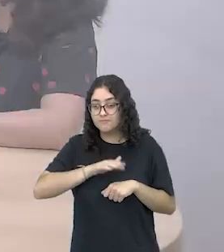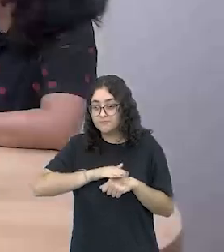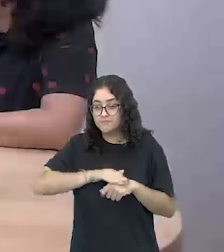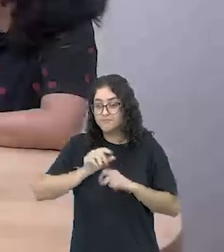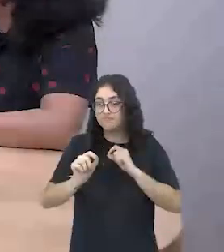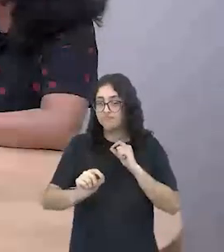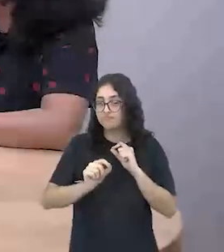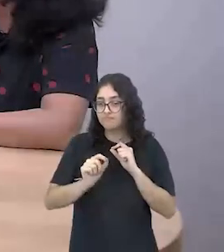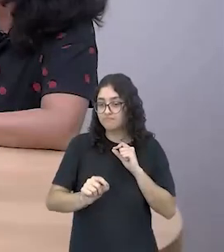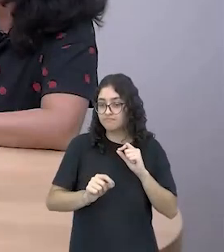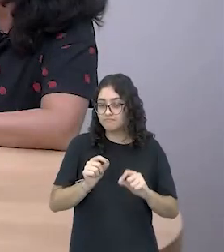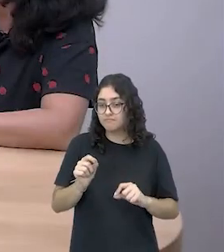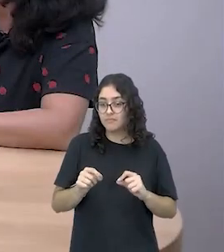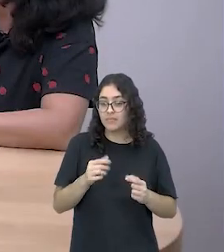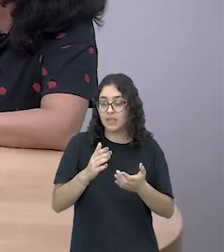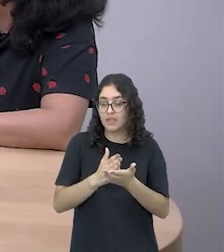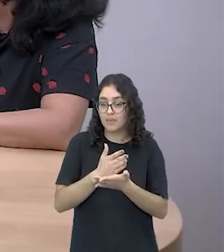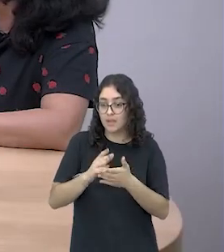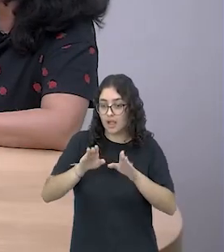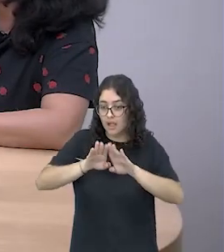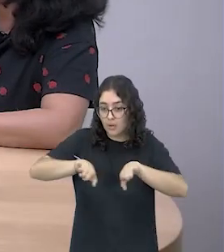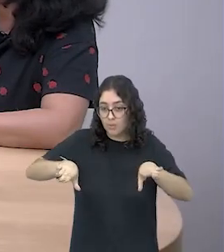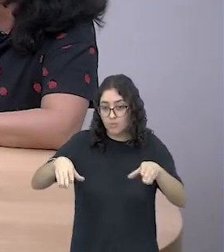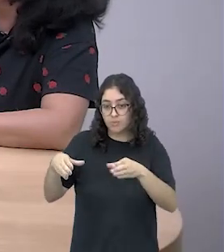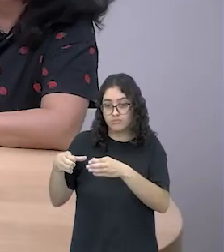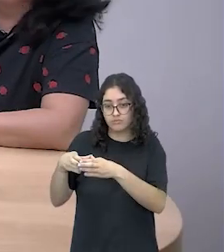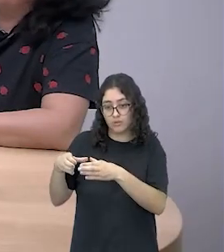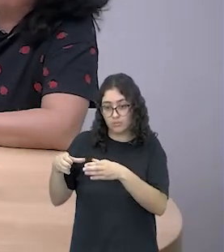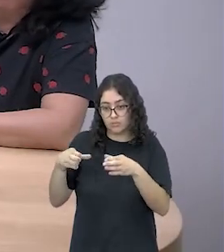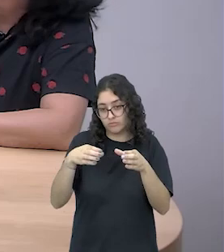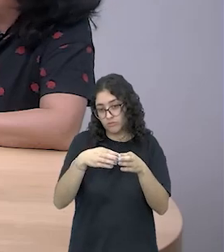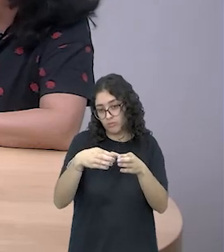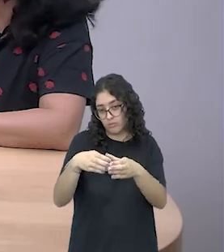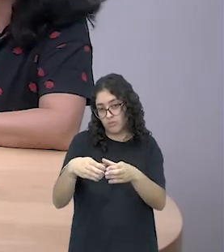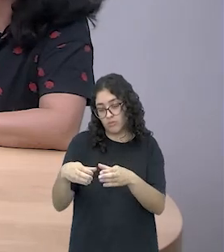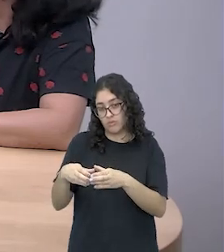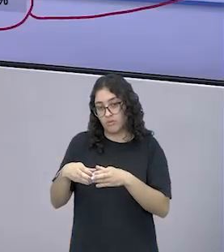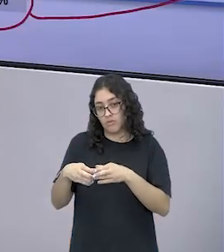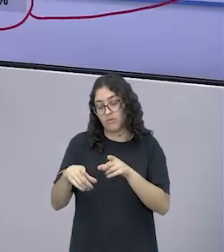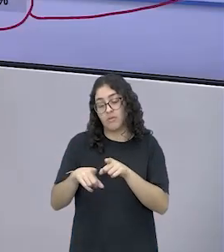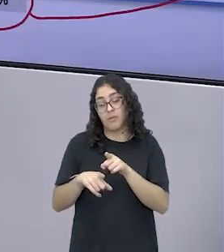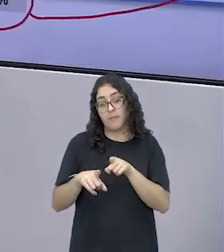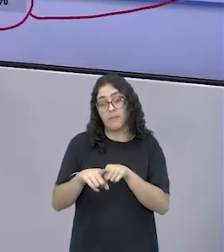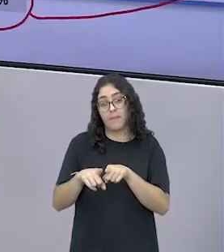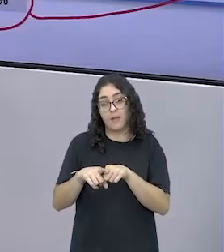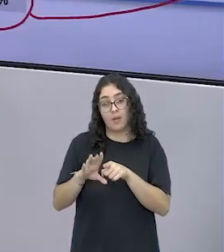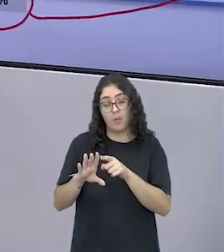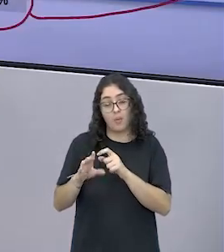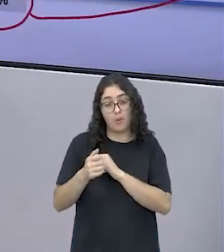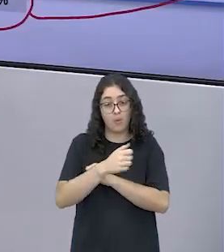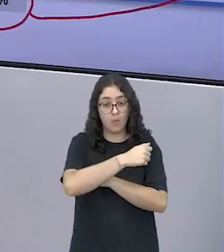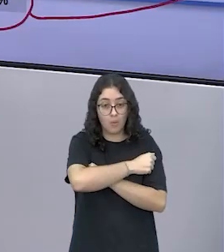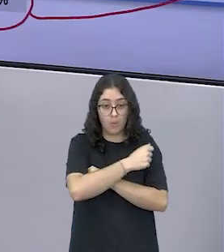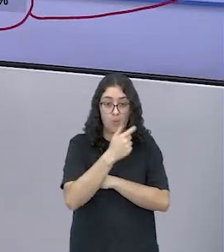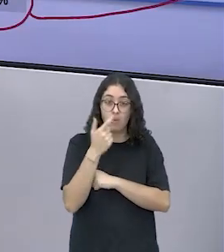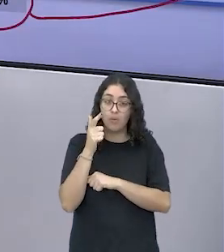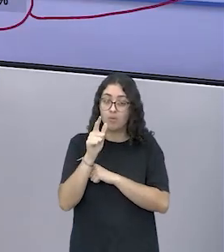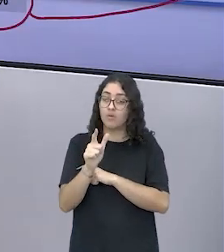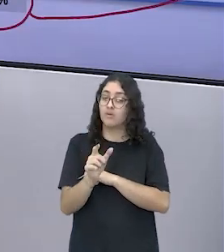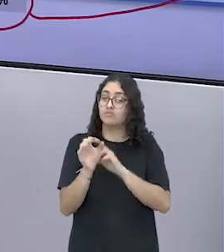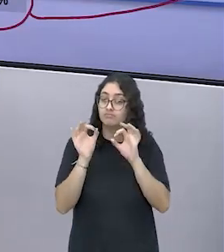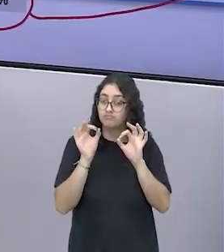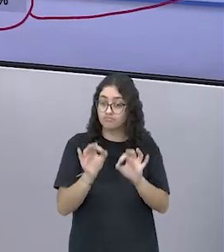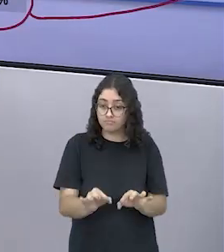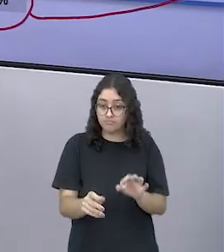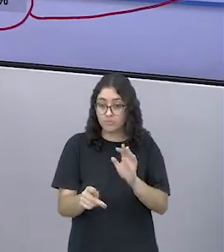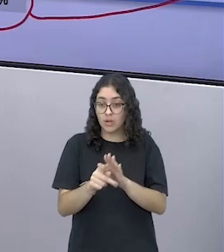Ele vai separar esses alunos em grupos, colocar pelo menos um aluno que acertou, ele tem que colocar dentro